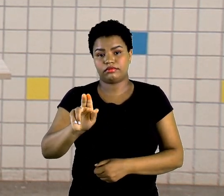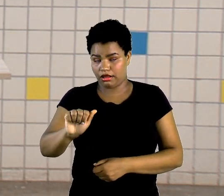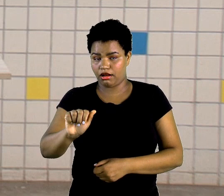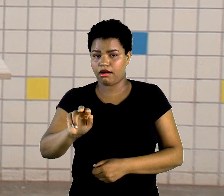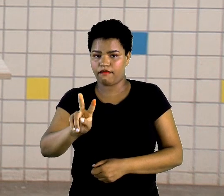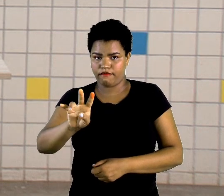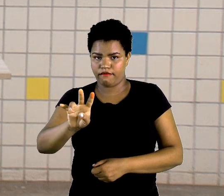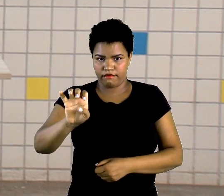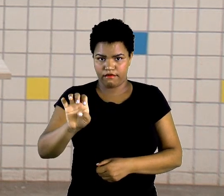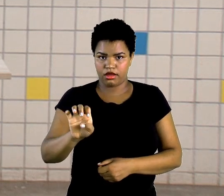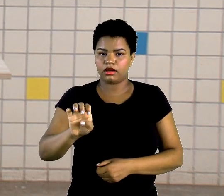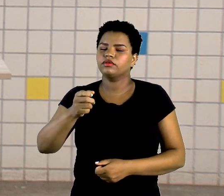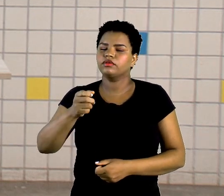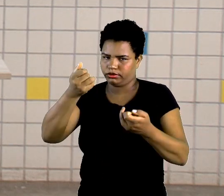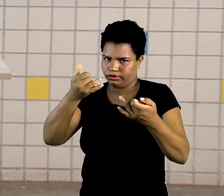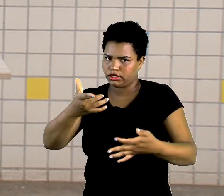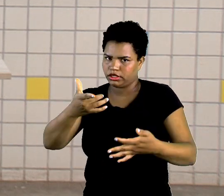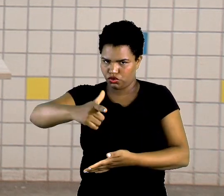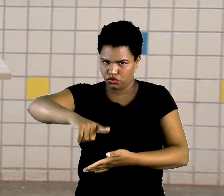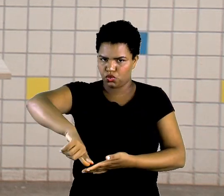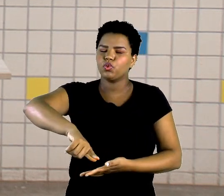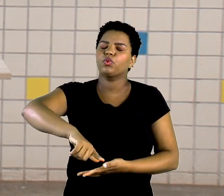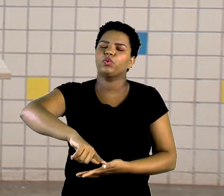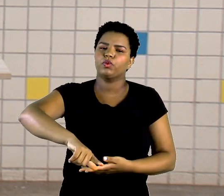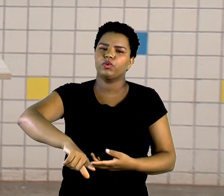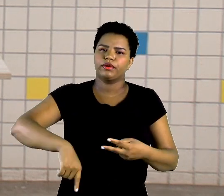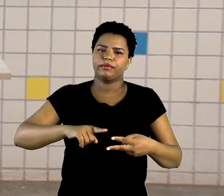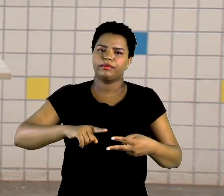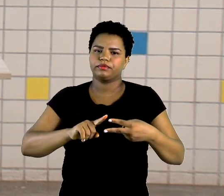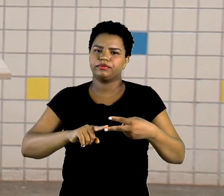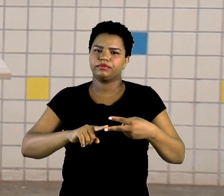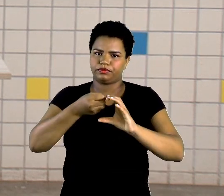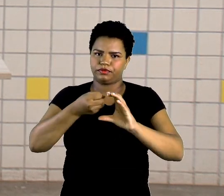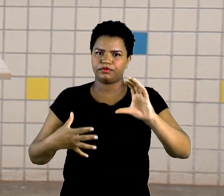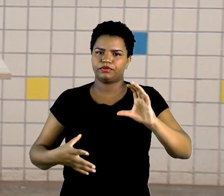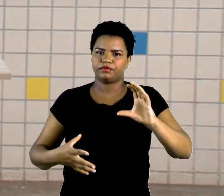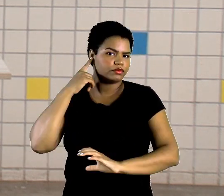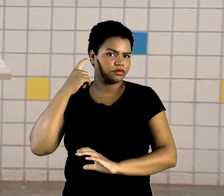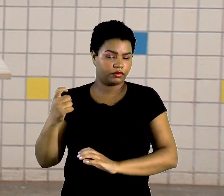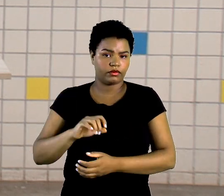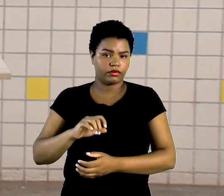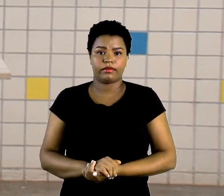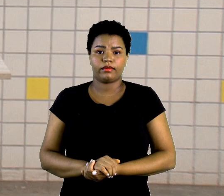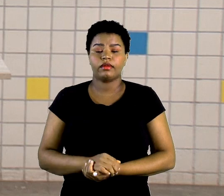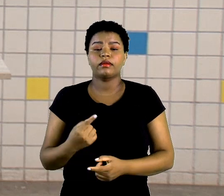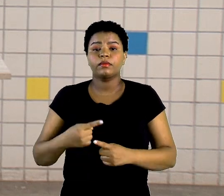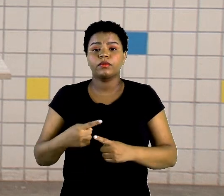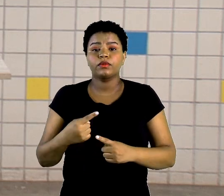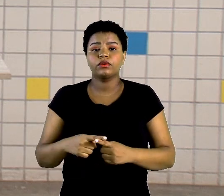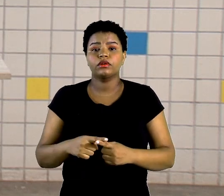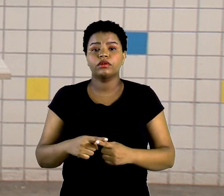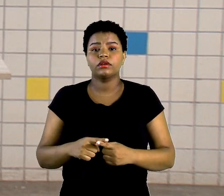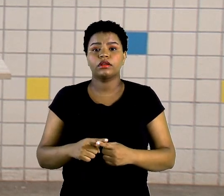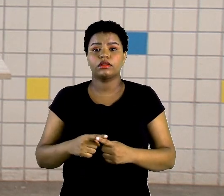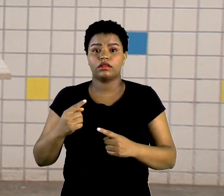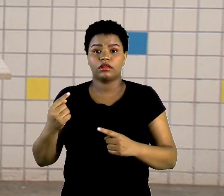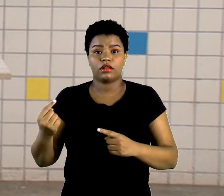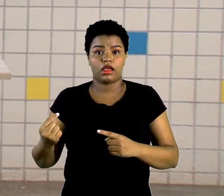tornar a explicar para vocês a respeito dessas características do som. Por quê? Porque quando a